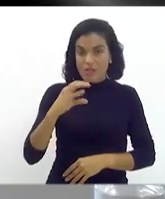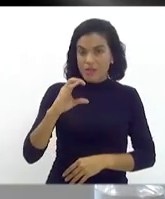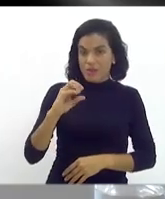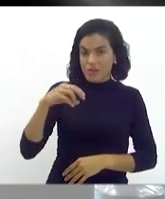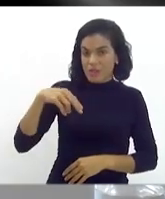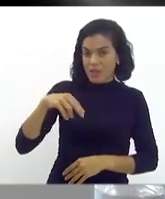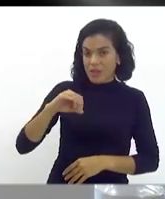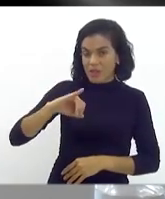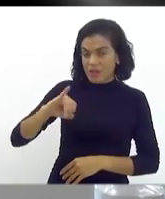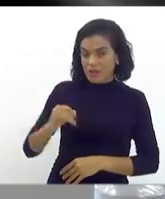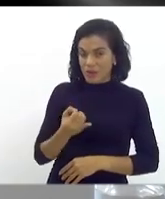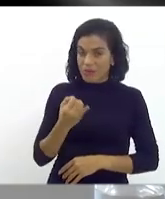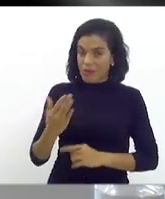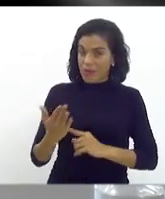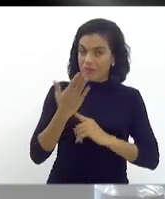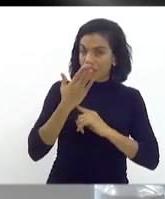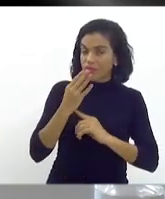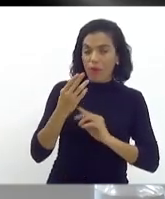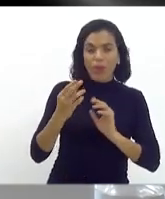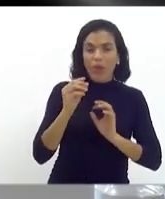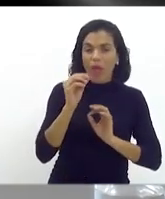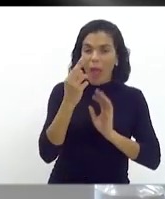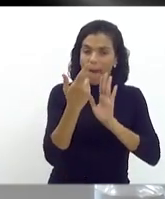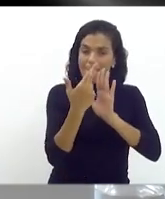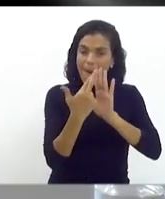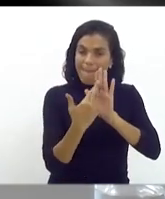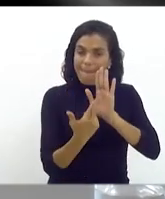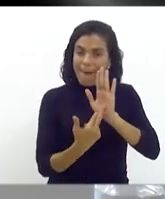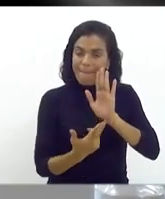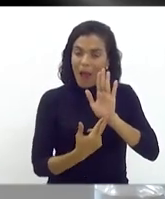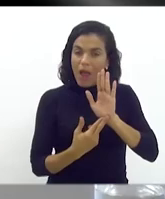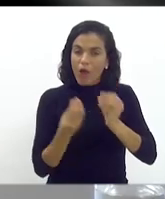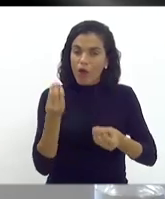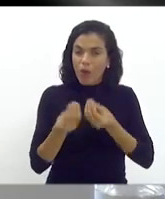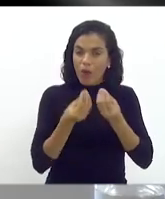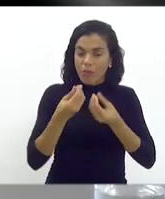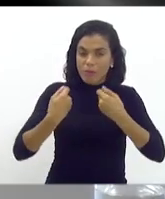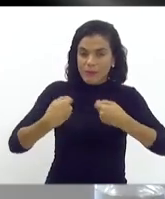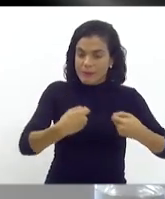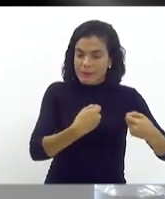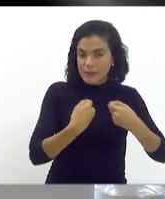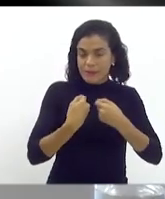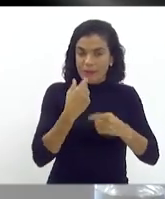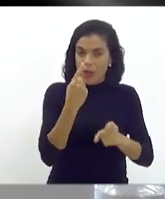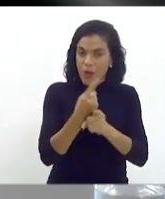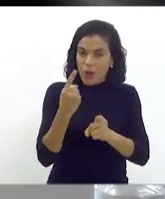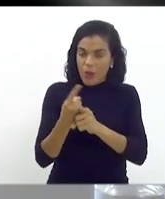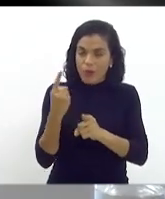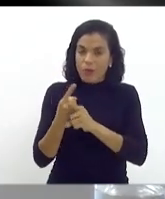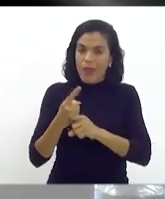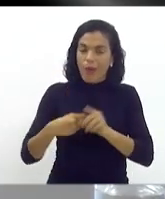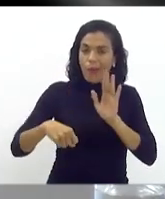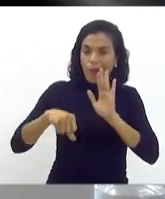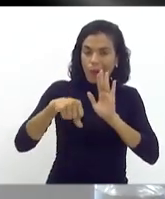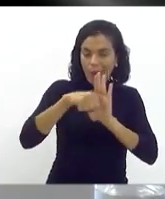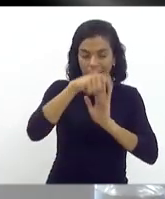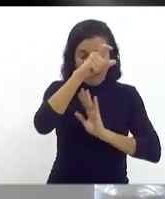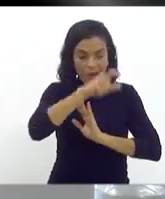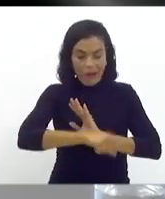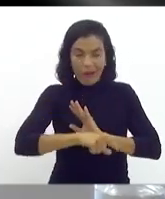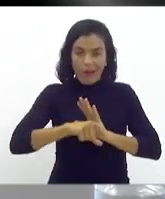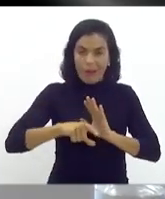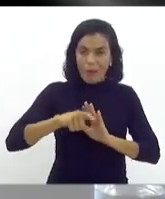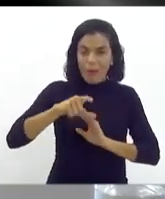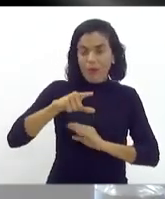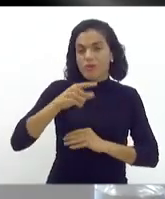nos ajuda a regulamentar o reconhecimento né então tem uma sugestão aqui que vale a pena